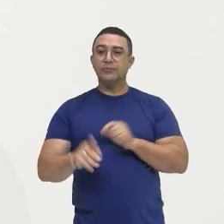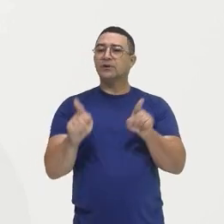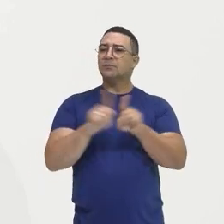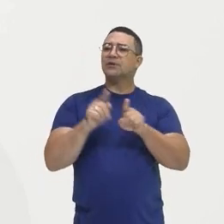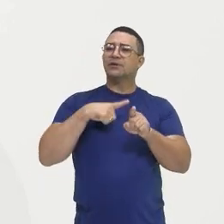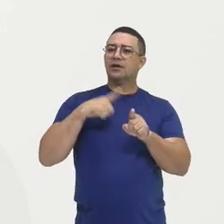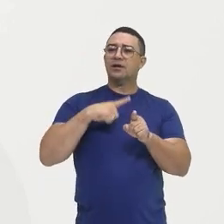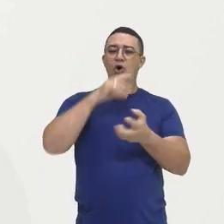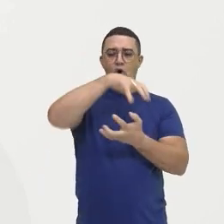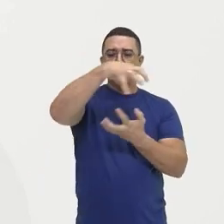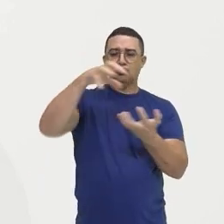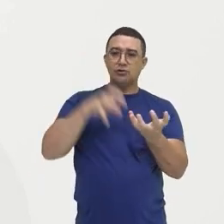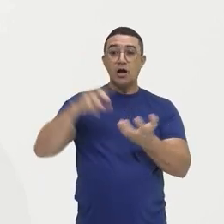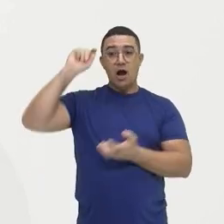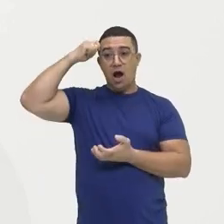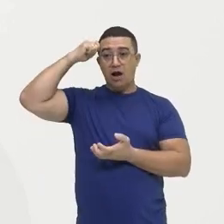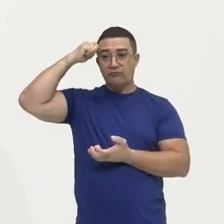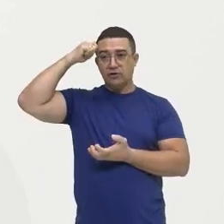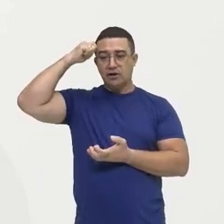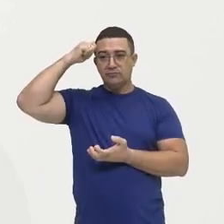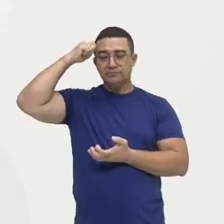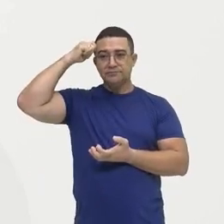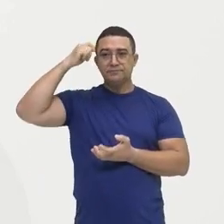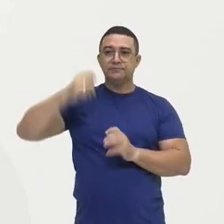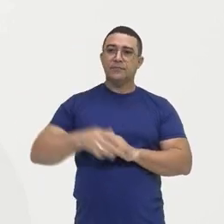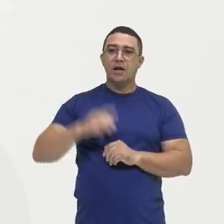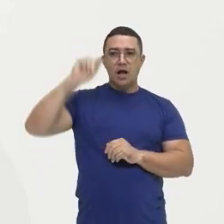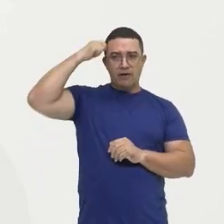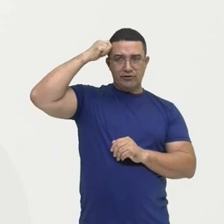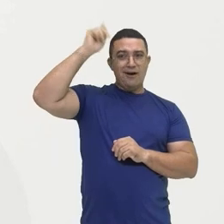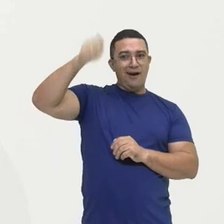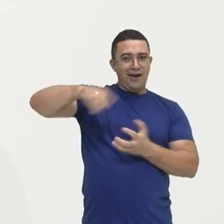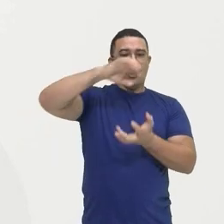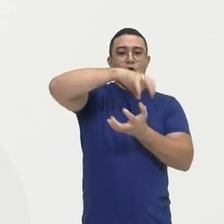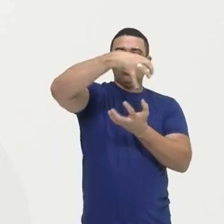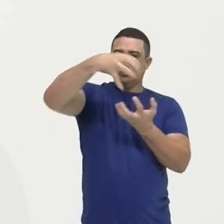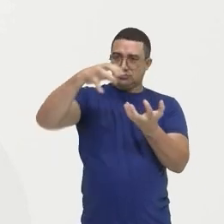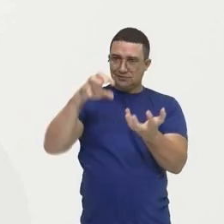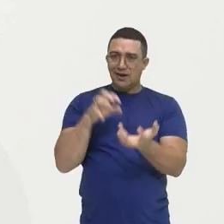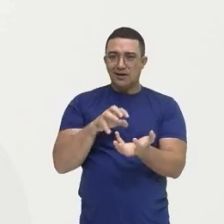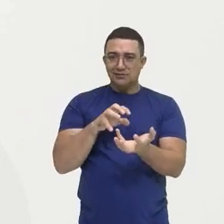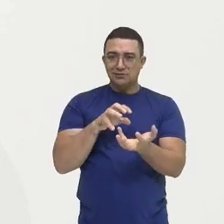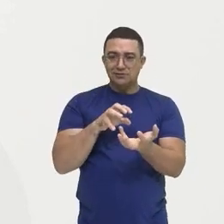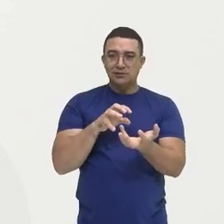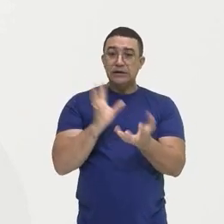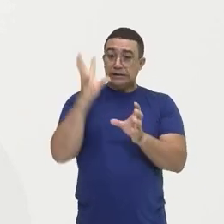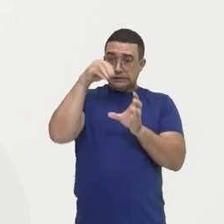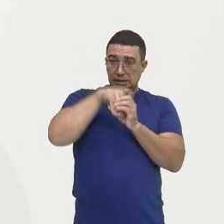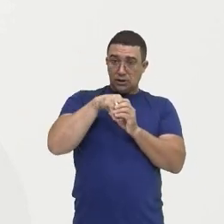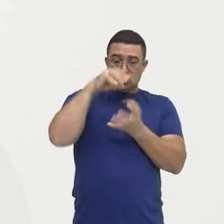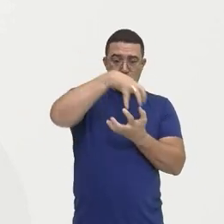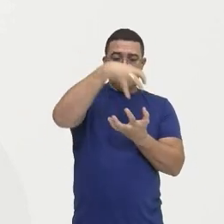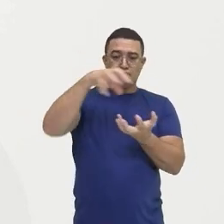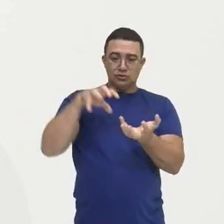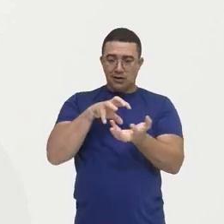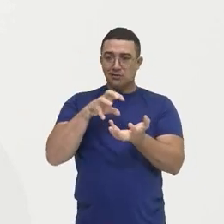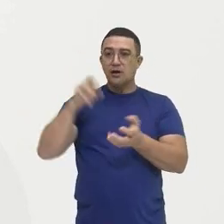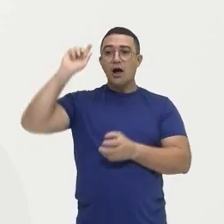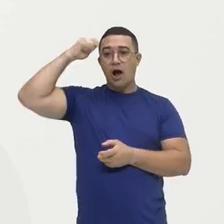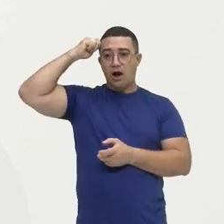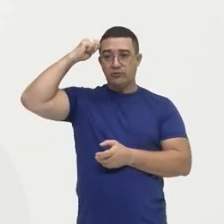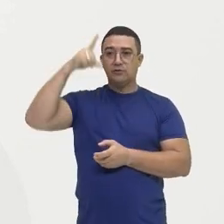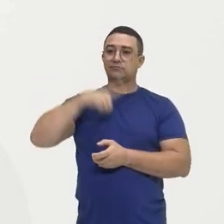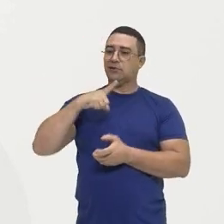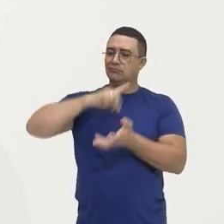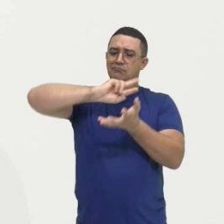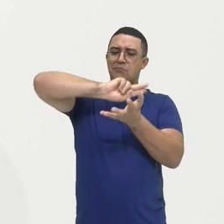África, lembrando, gente, que a África, ela é um continente, tá bom? E dentro desse continente africano, a gente